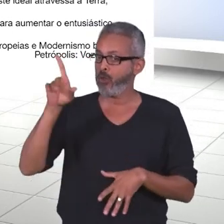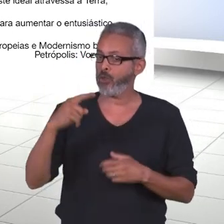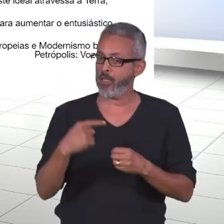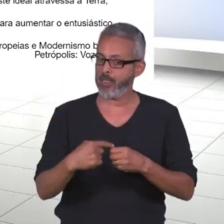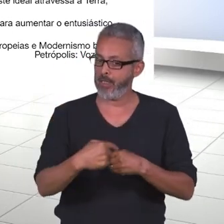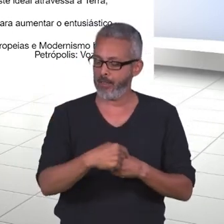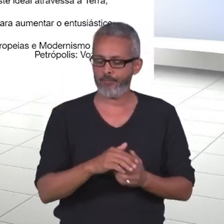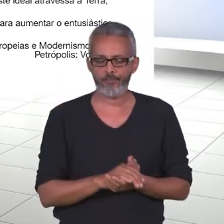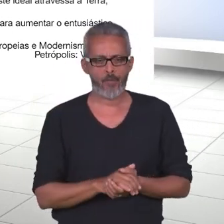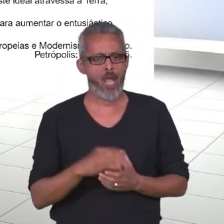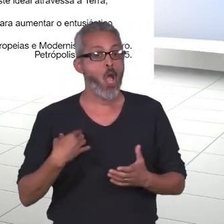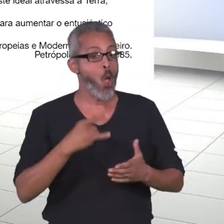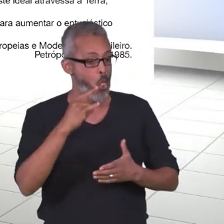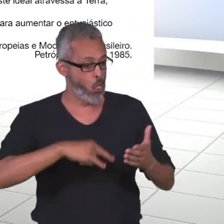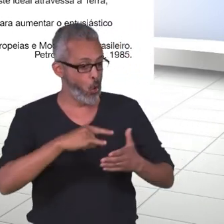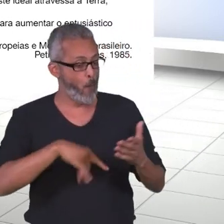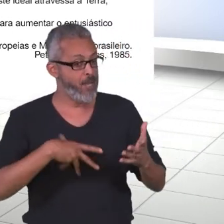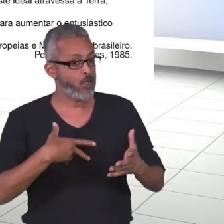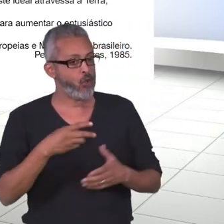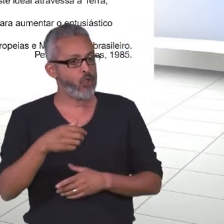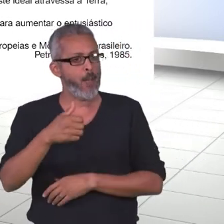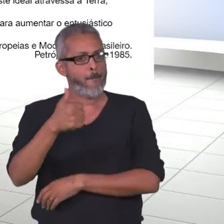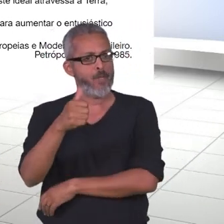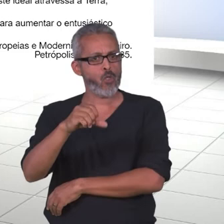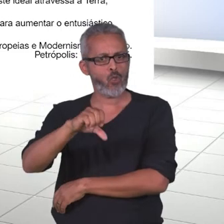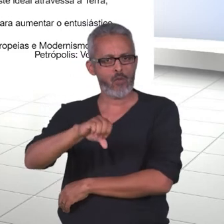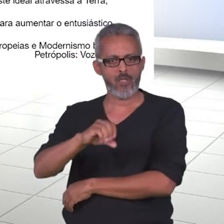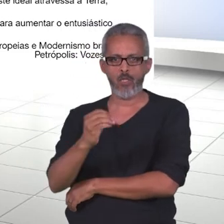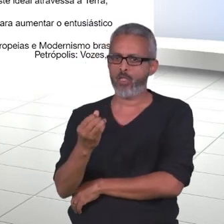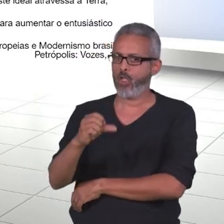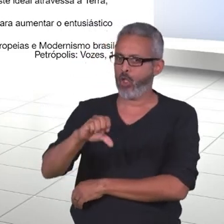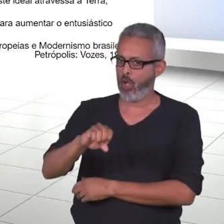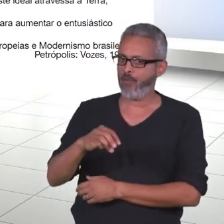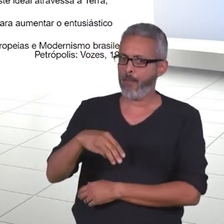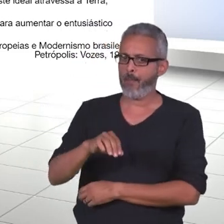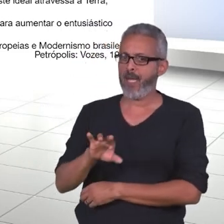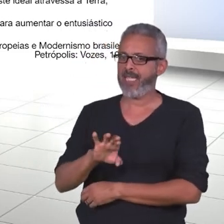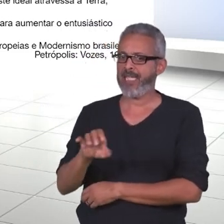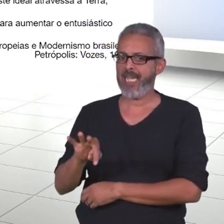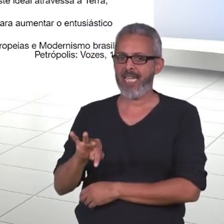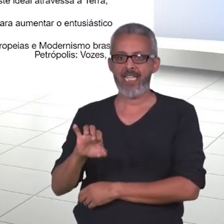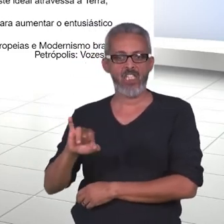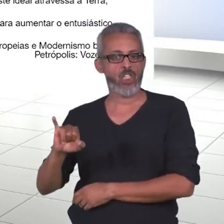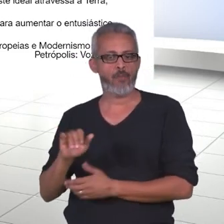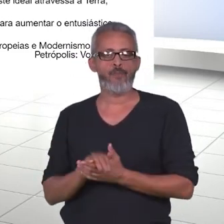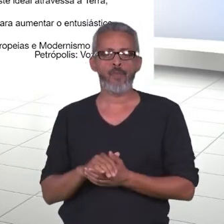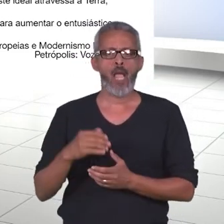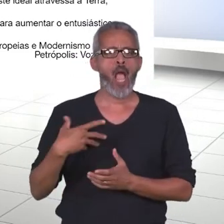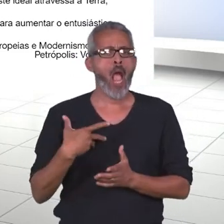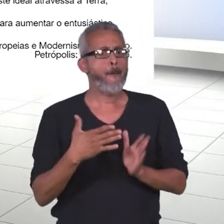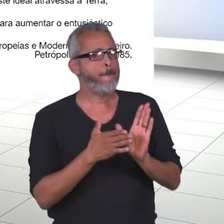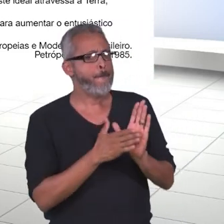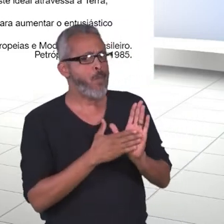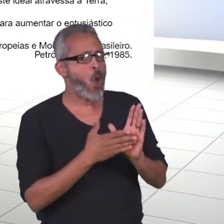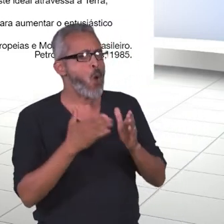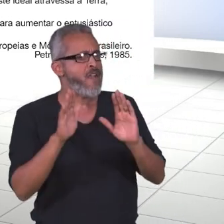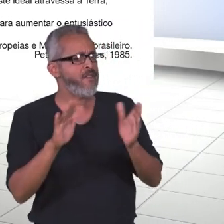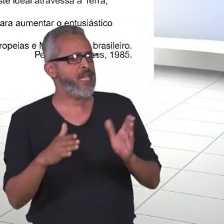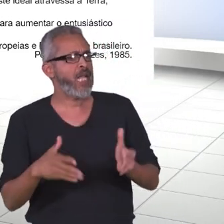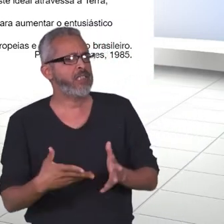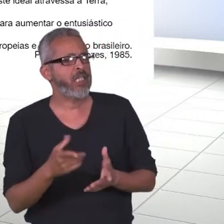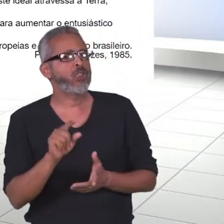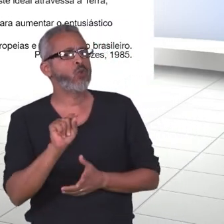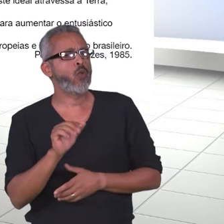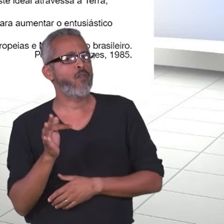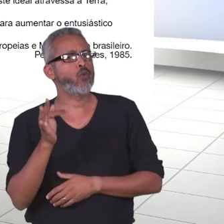ardor, fausto e magnificência, para aumentar o entusiástico fervor dos